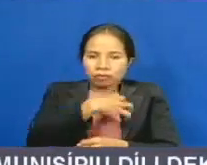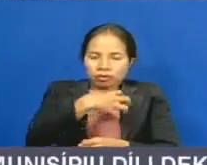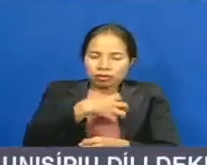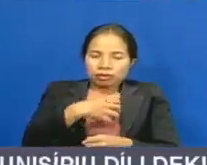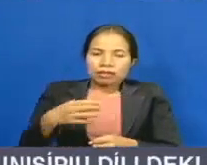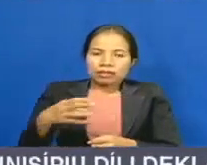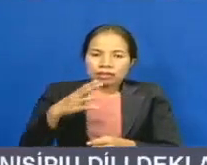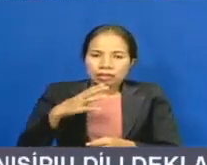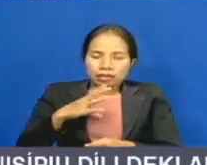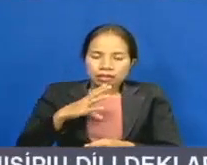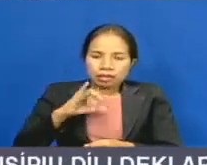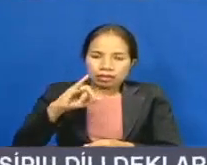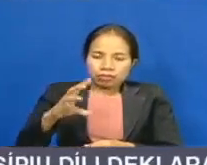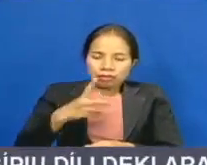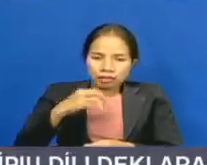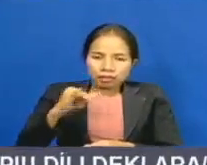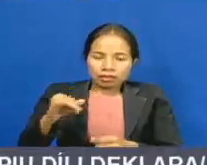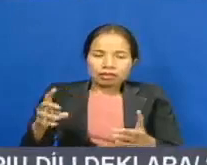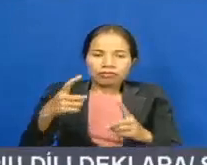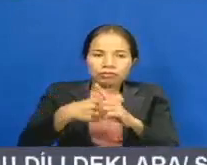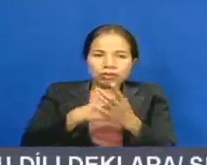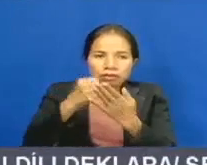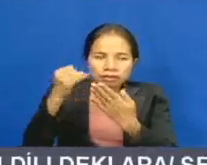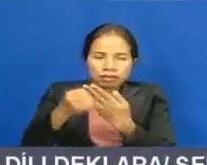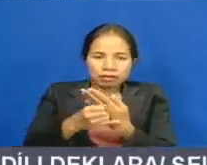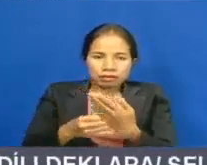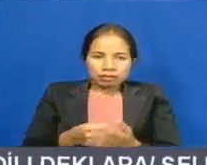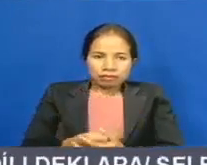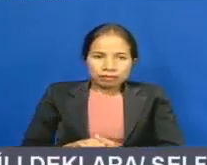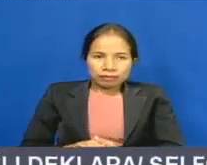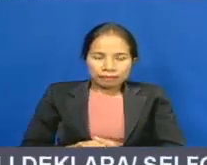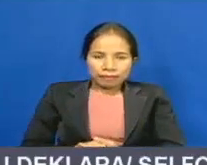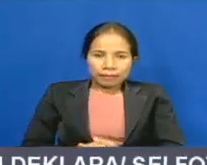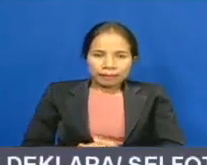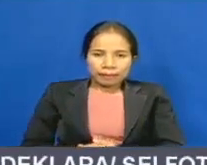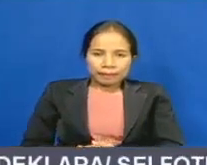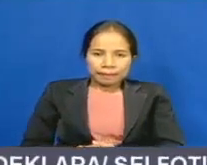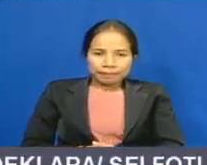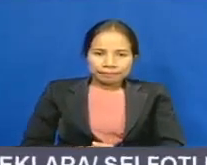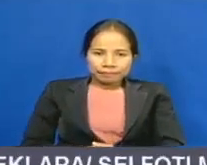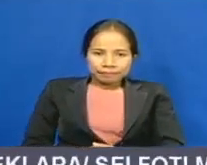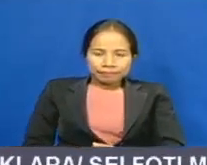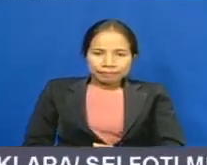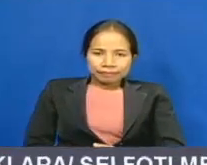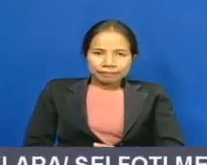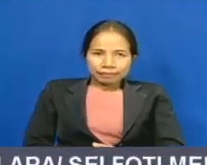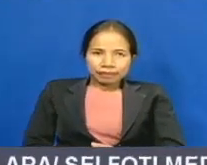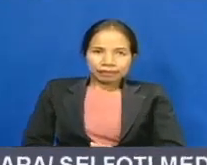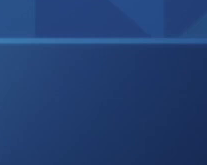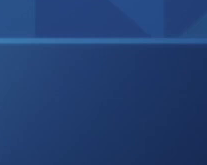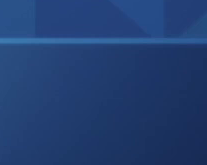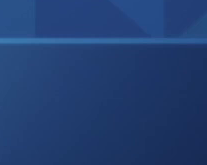polícia Caicoli dele acontece iha fulan janeiro liubá. Cândido Alves, Juvenal da Costa, RTTL.